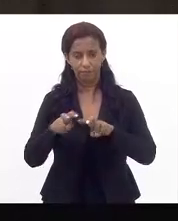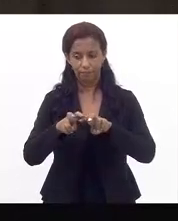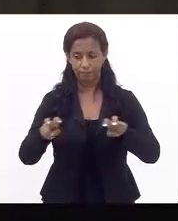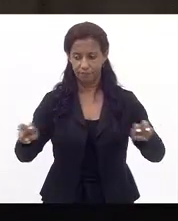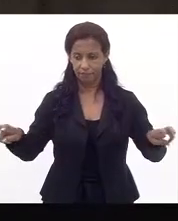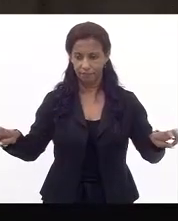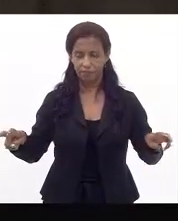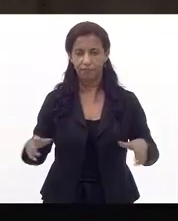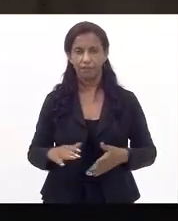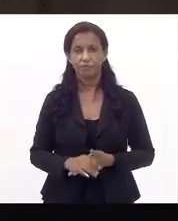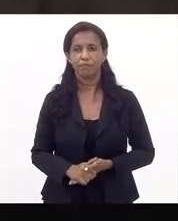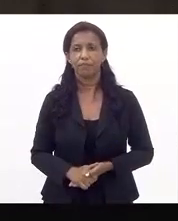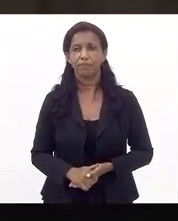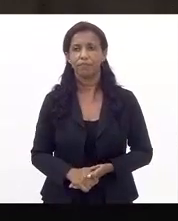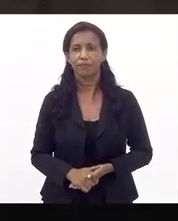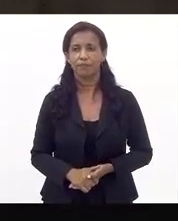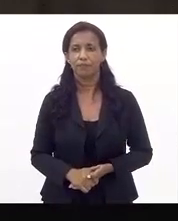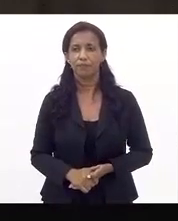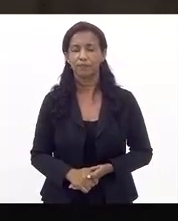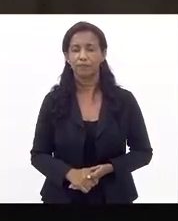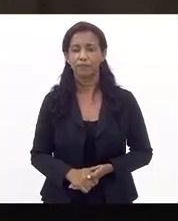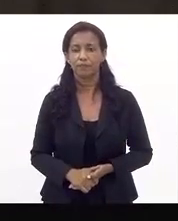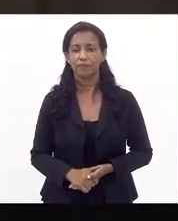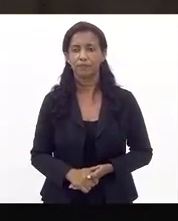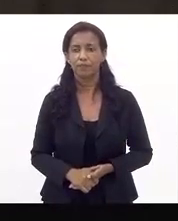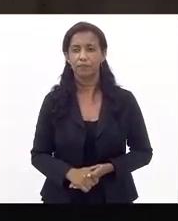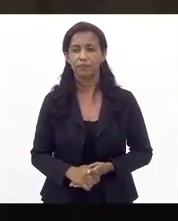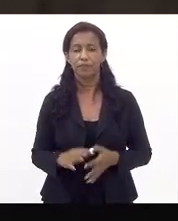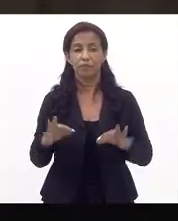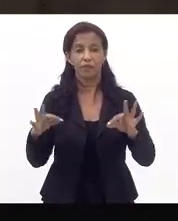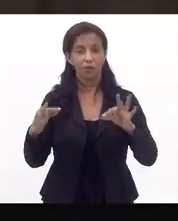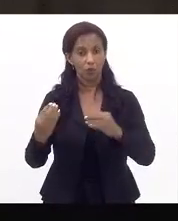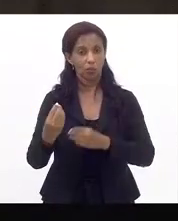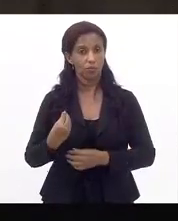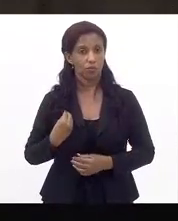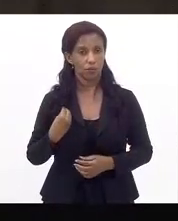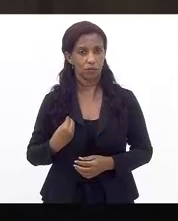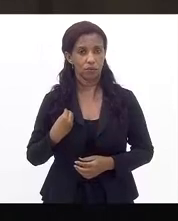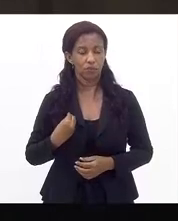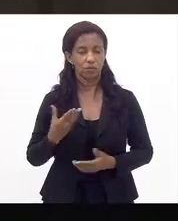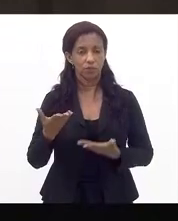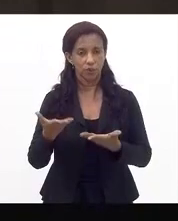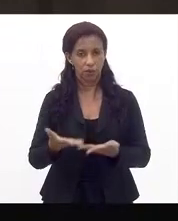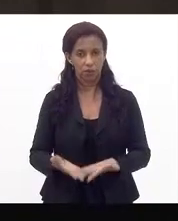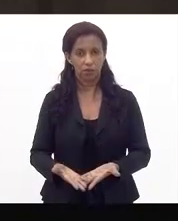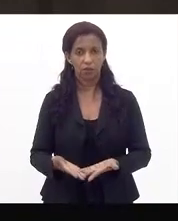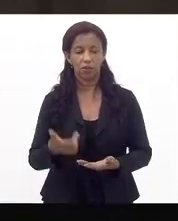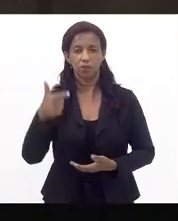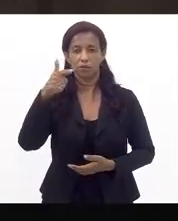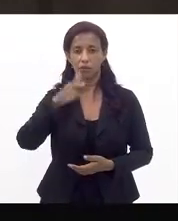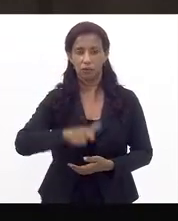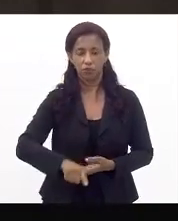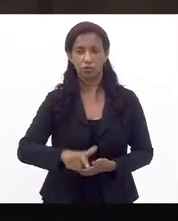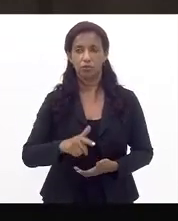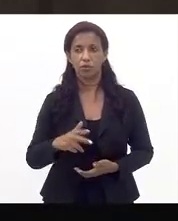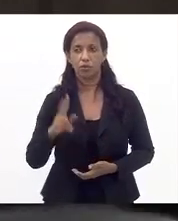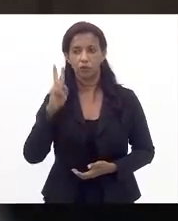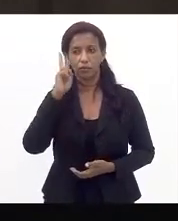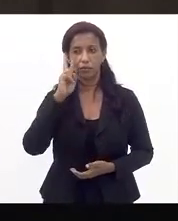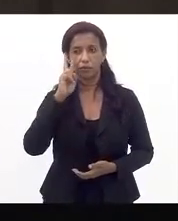que eu estendo o ar todos os presentes e aqui eu vou mais uma vez